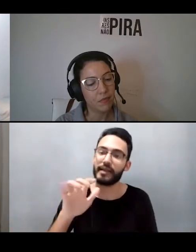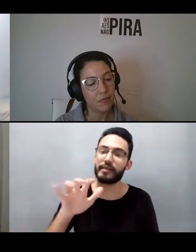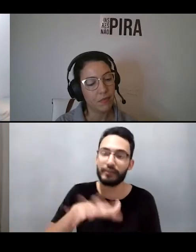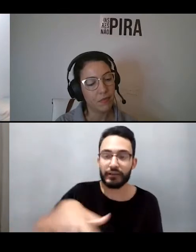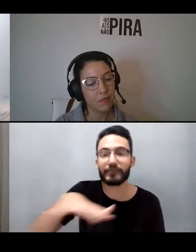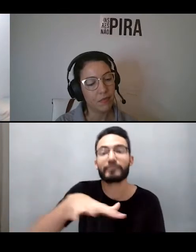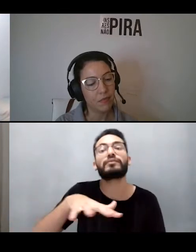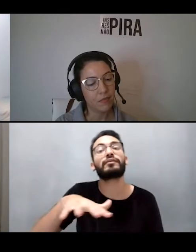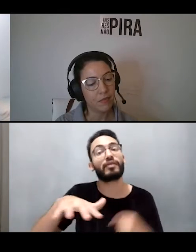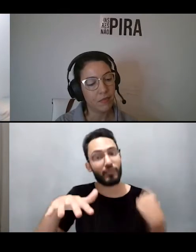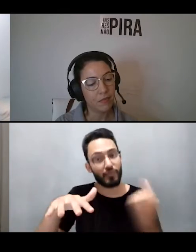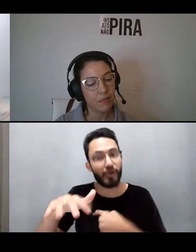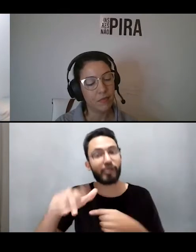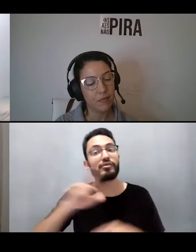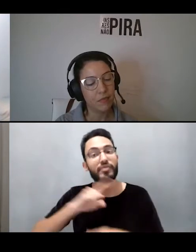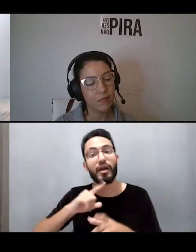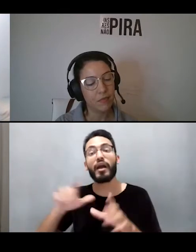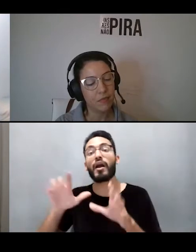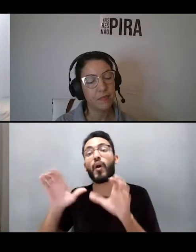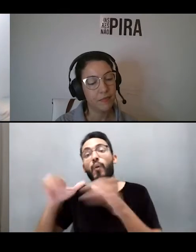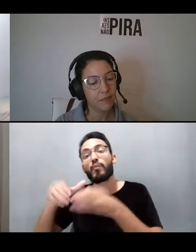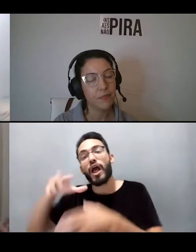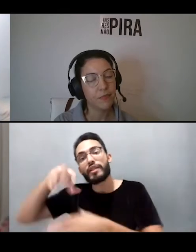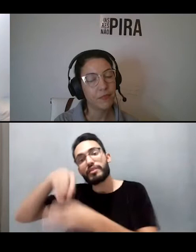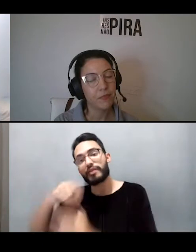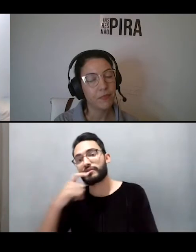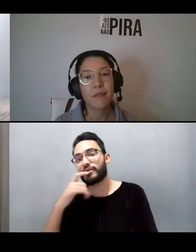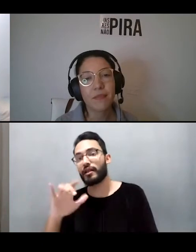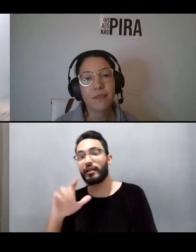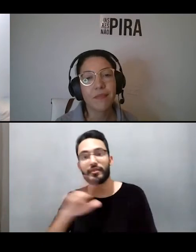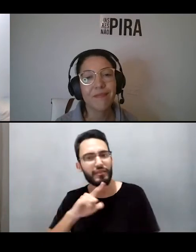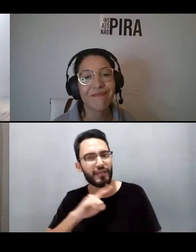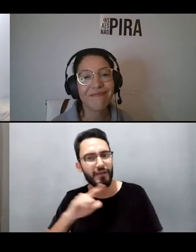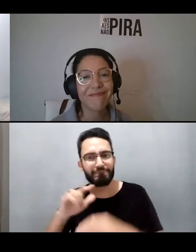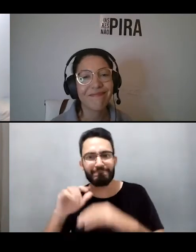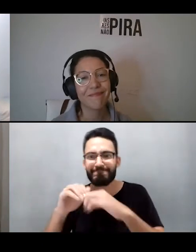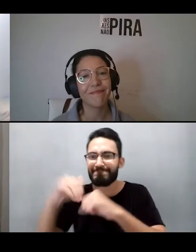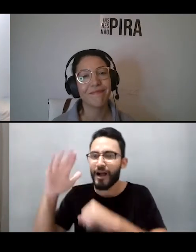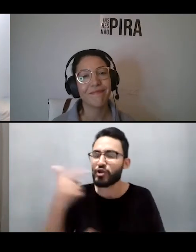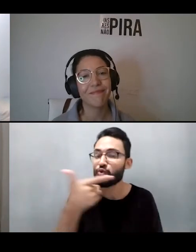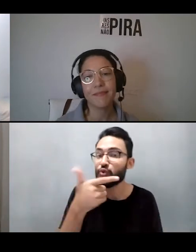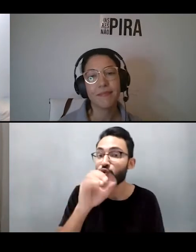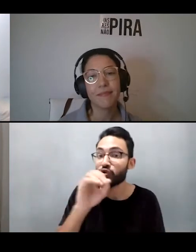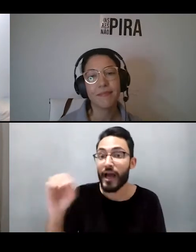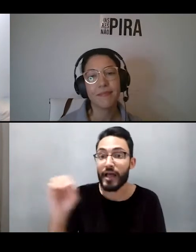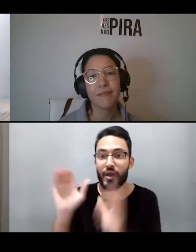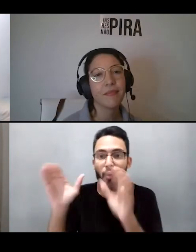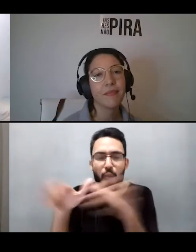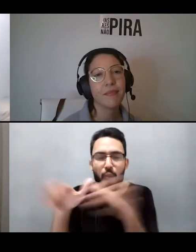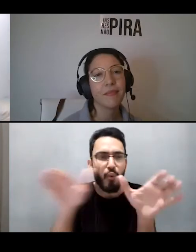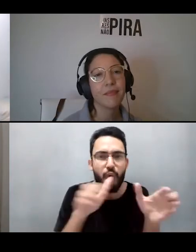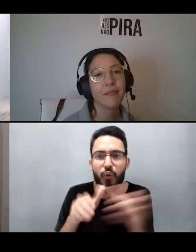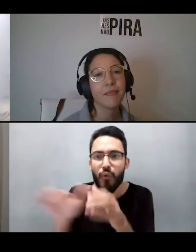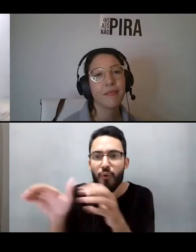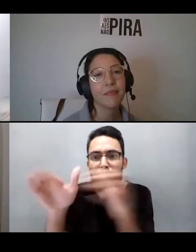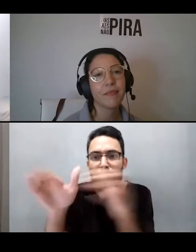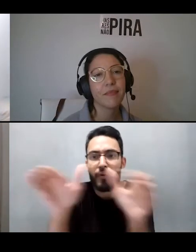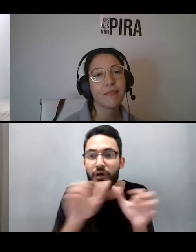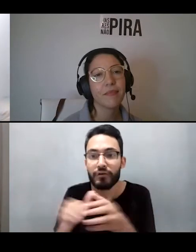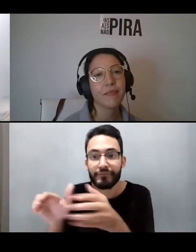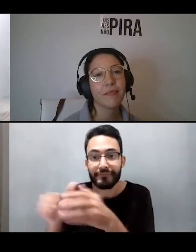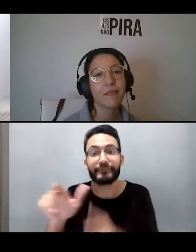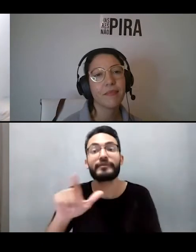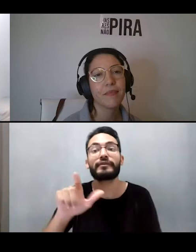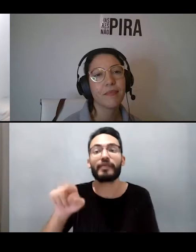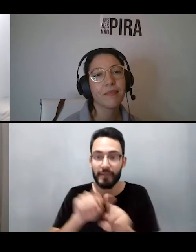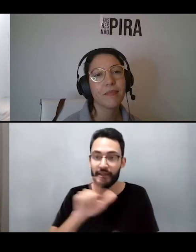gente tem algumas comunidades aqui dentro da C&T. A gente tem mais de 200 comunidades ativas. A gente tem aqui o